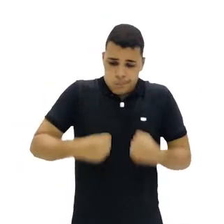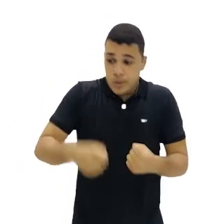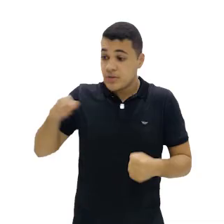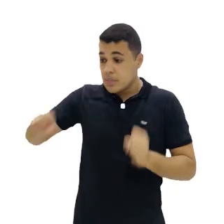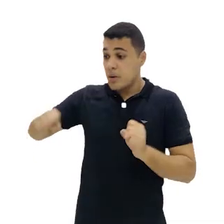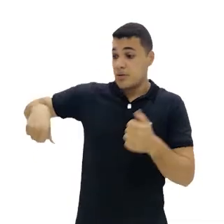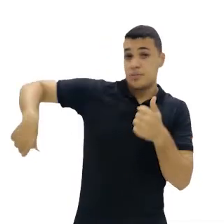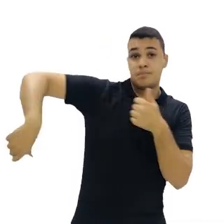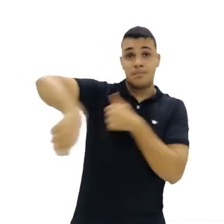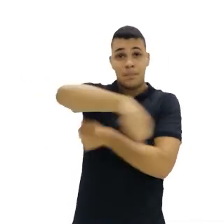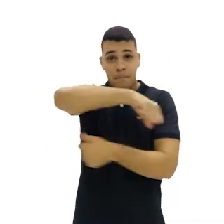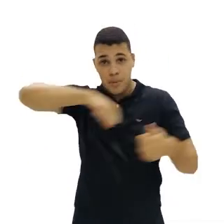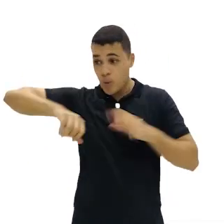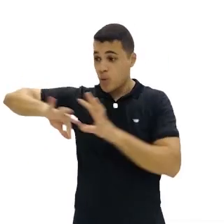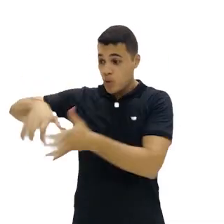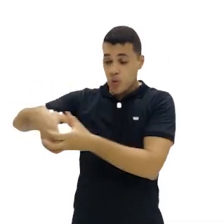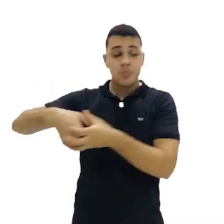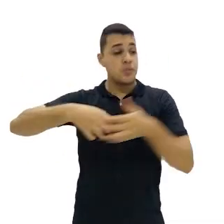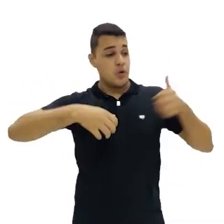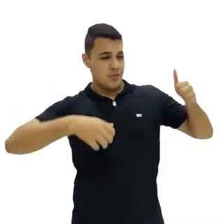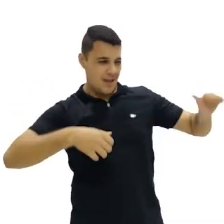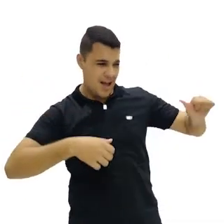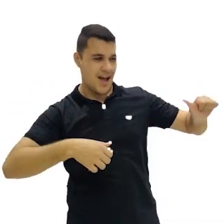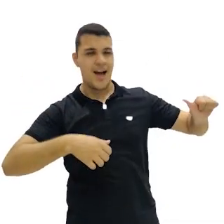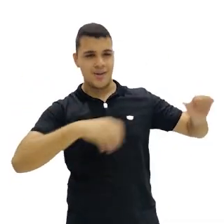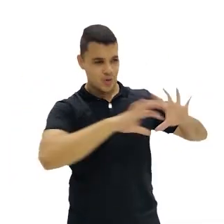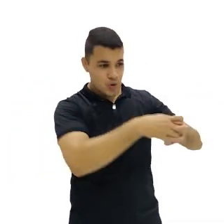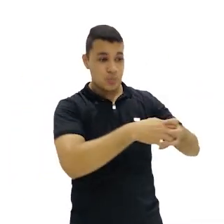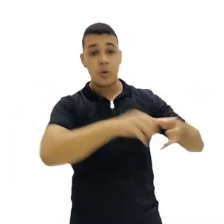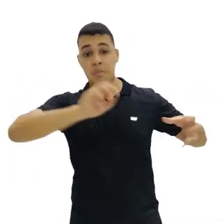vai para o A, segundo a gente pode ver aqui no esquema, e